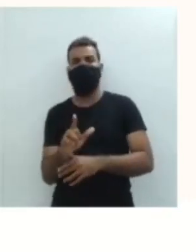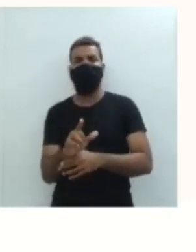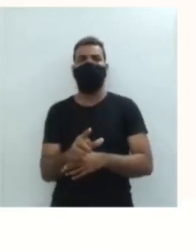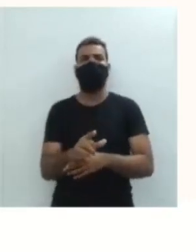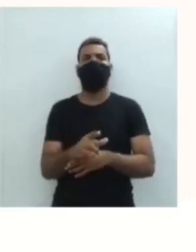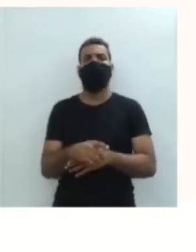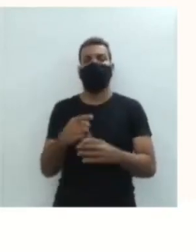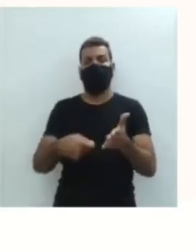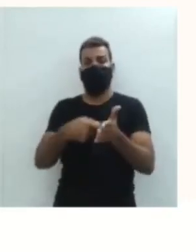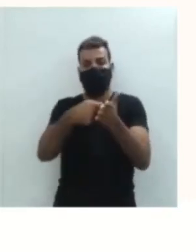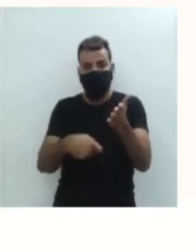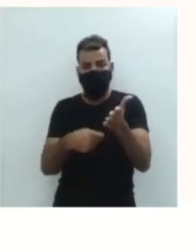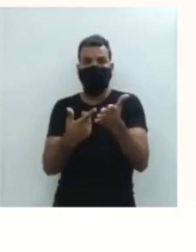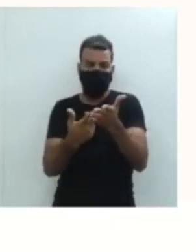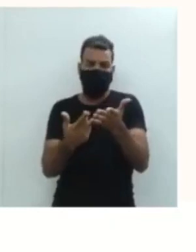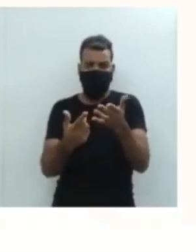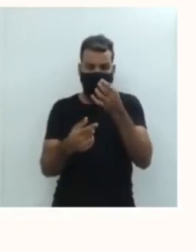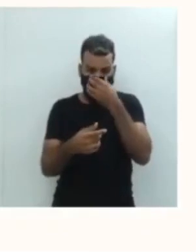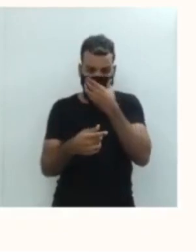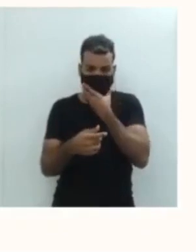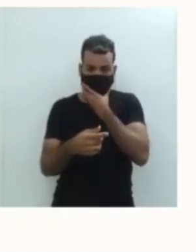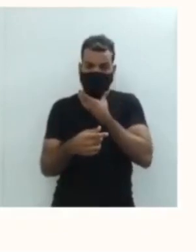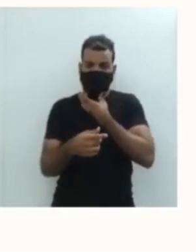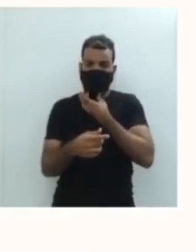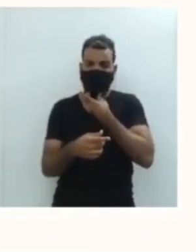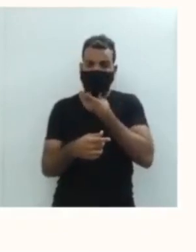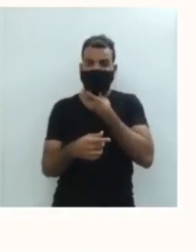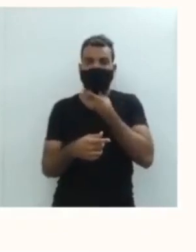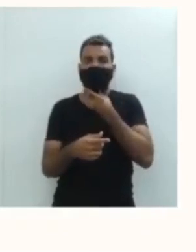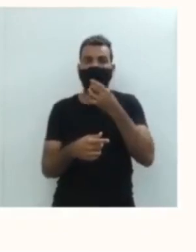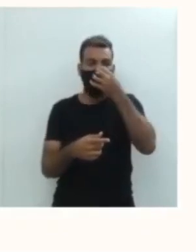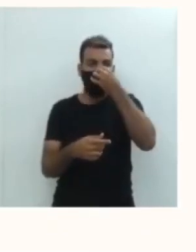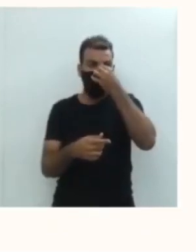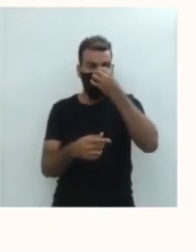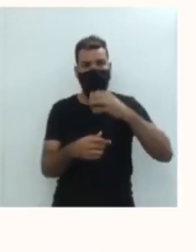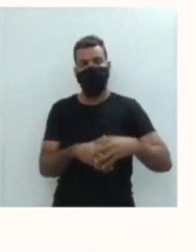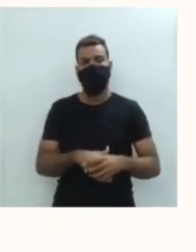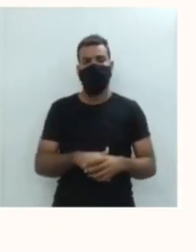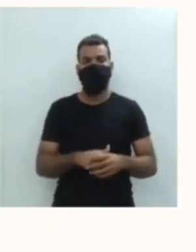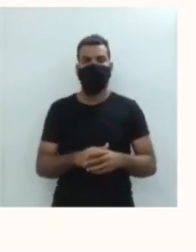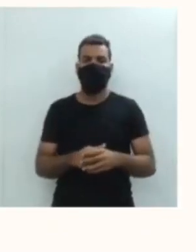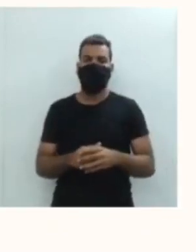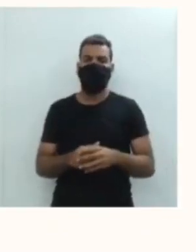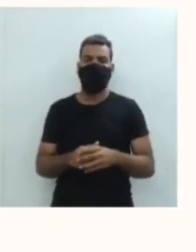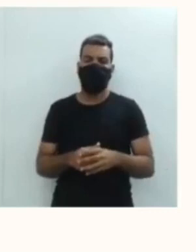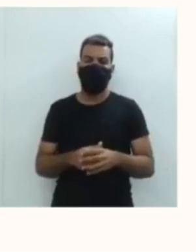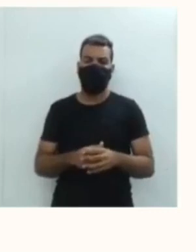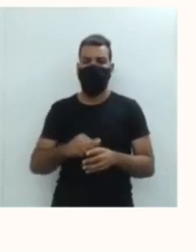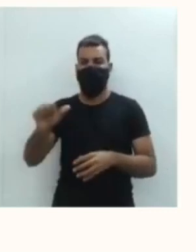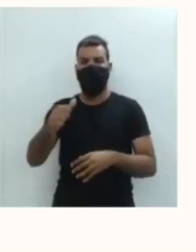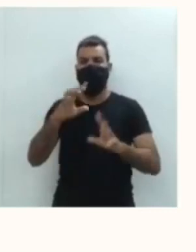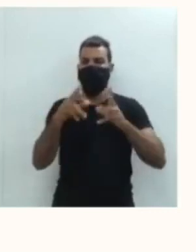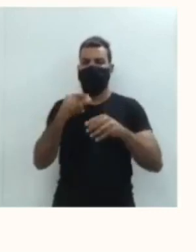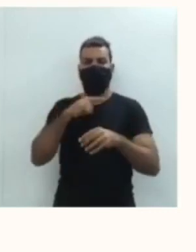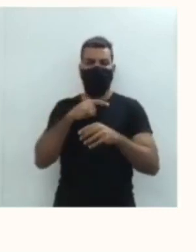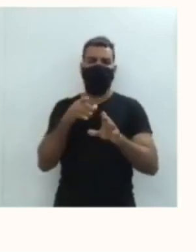Registro onde ele vai receber a Qualy vai ter o método que é o primeiro de todos que